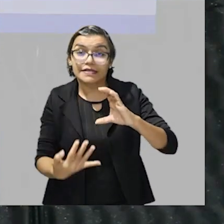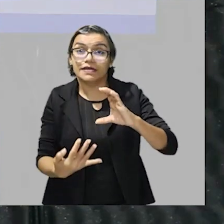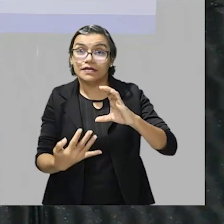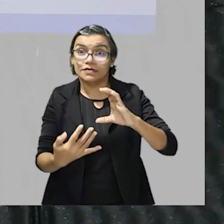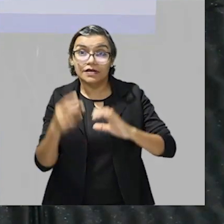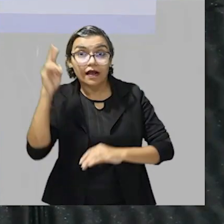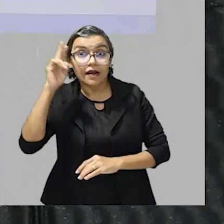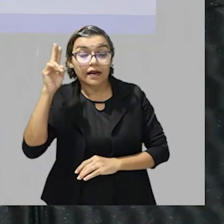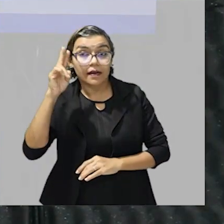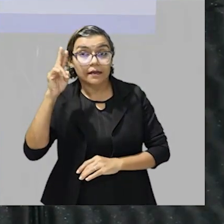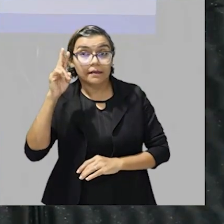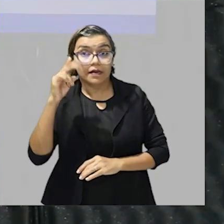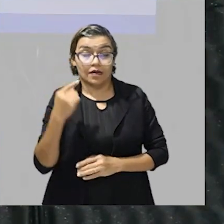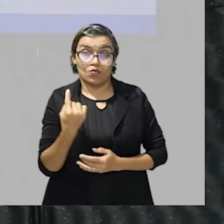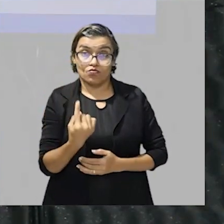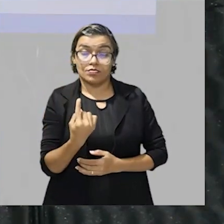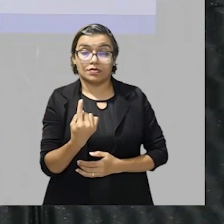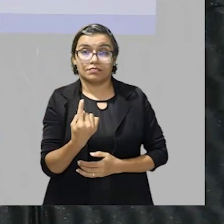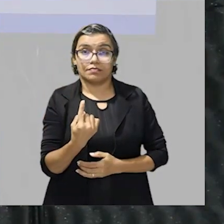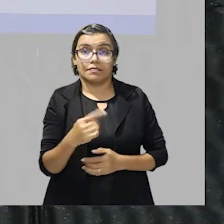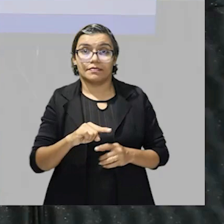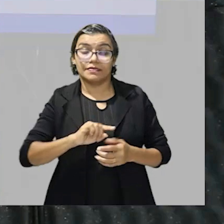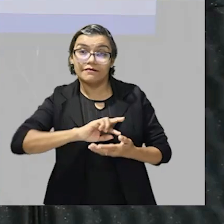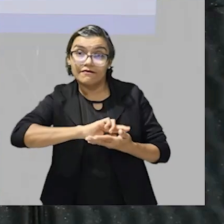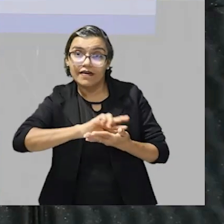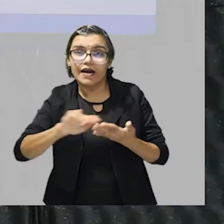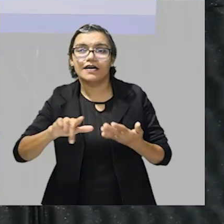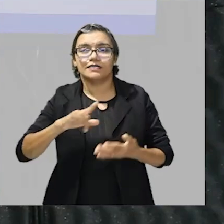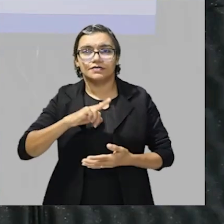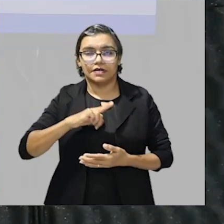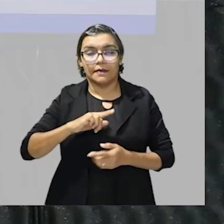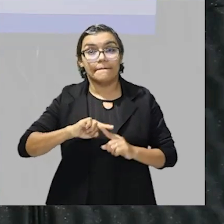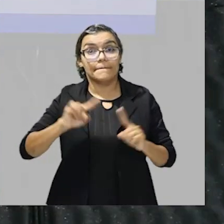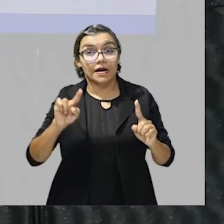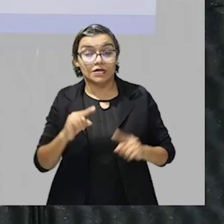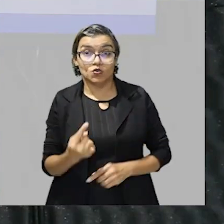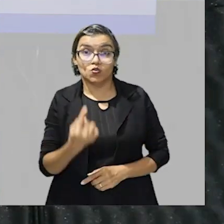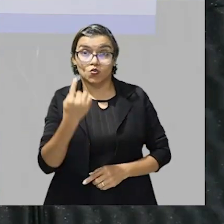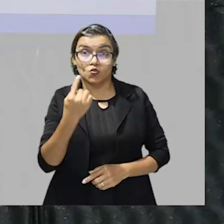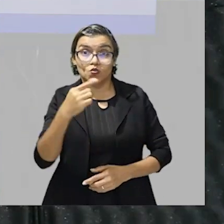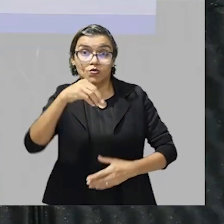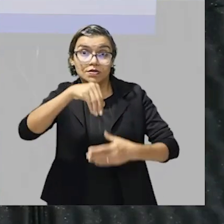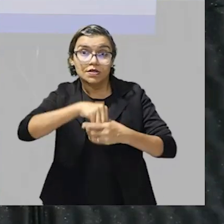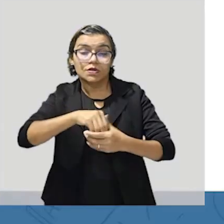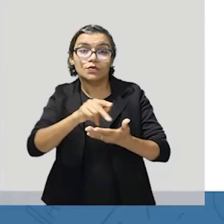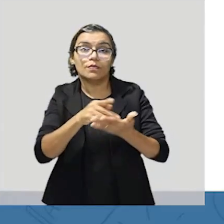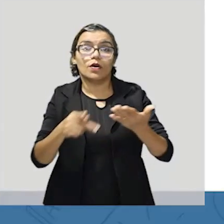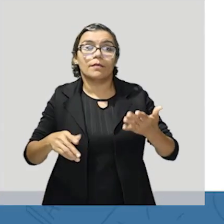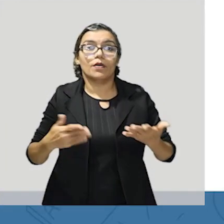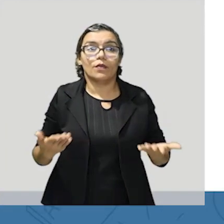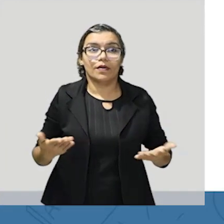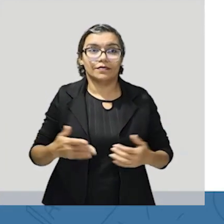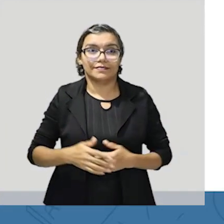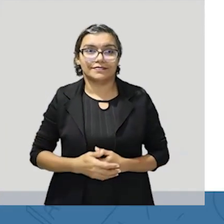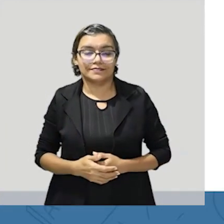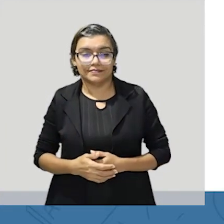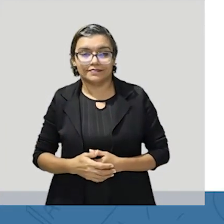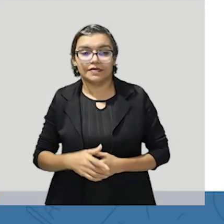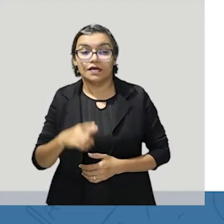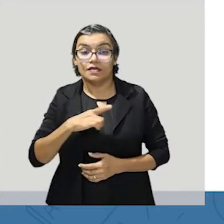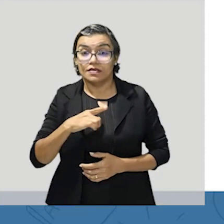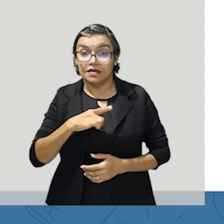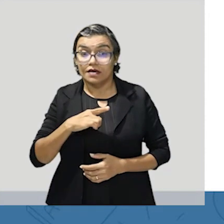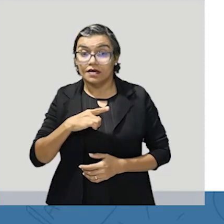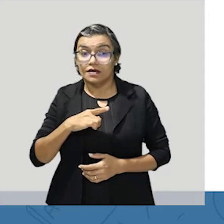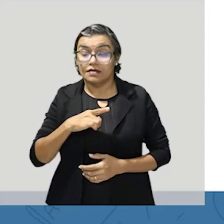vários aqui mas qual deles está expresso aí no poema Olha só lá eu vou ter a